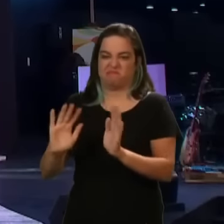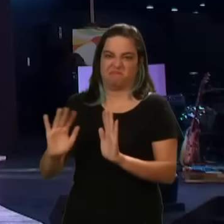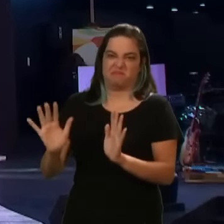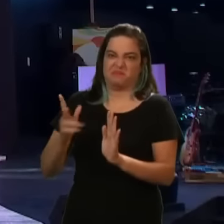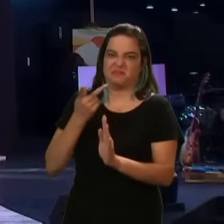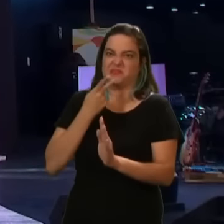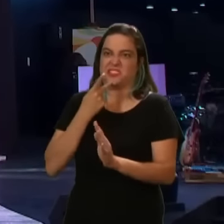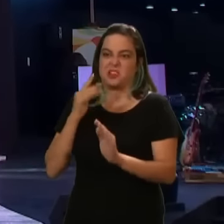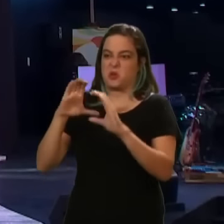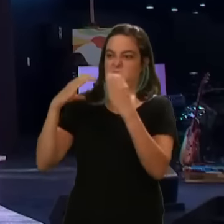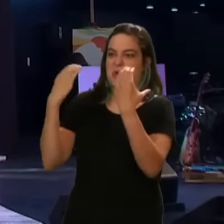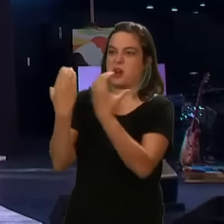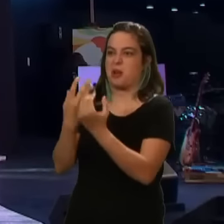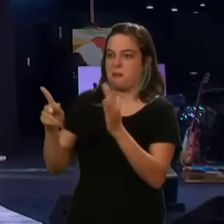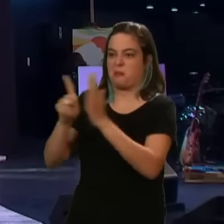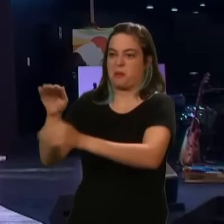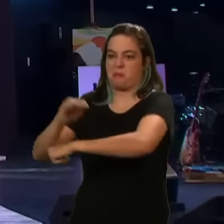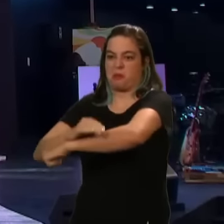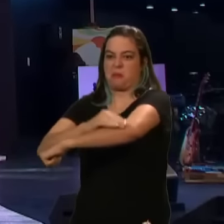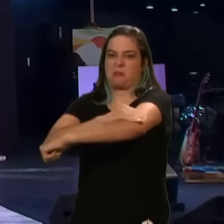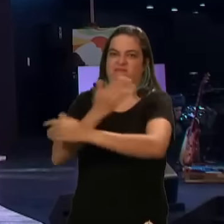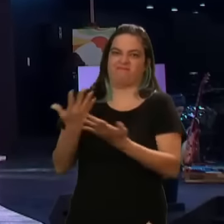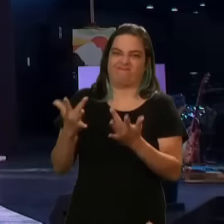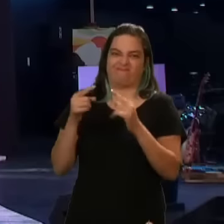fazer congresso de mulheres cheio de perereca.